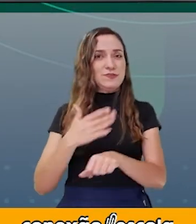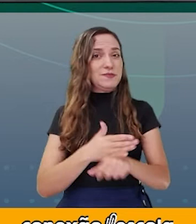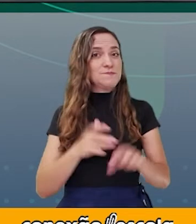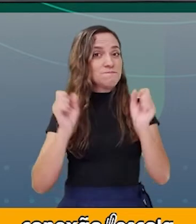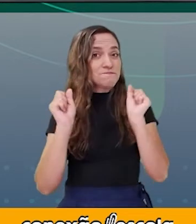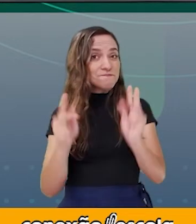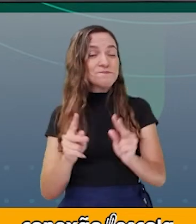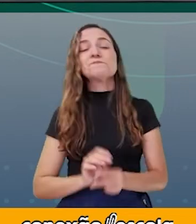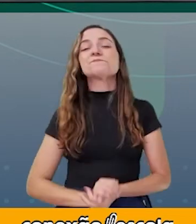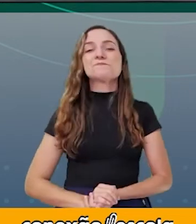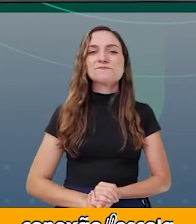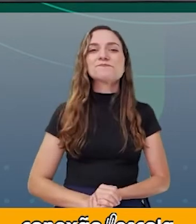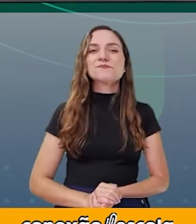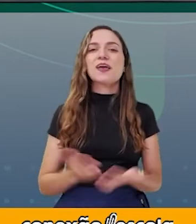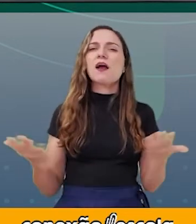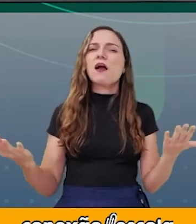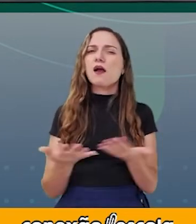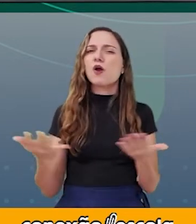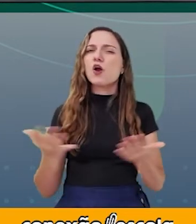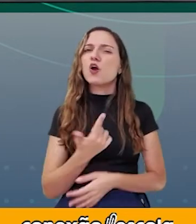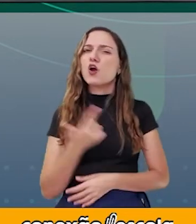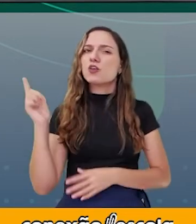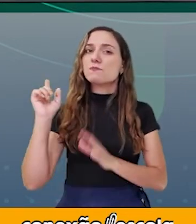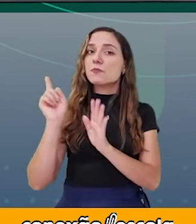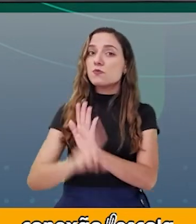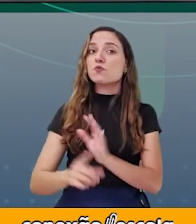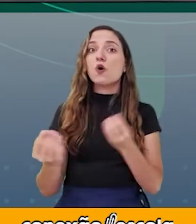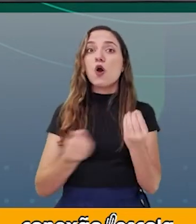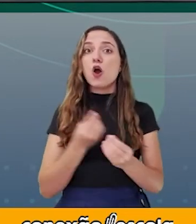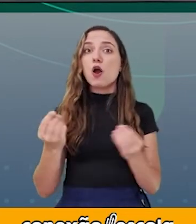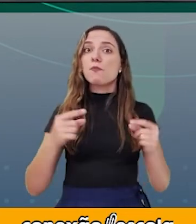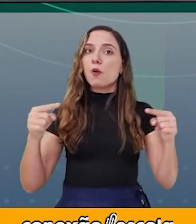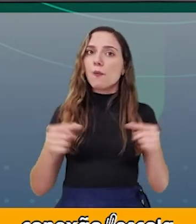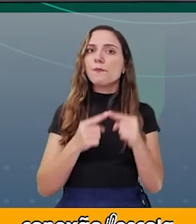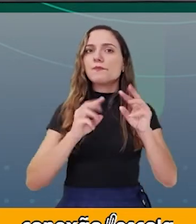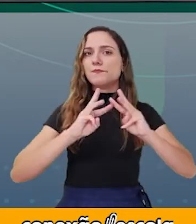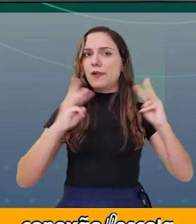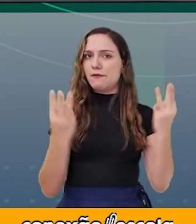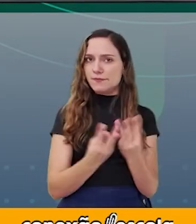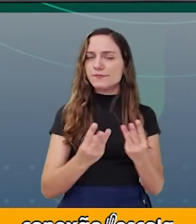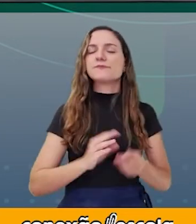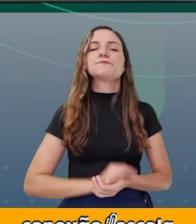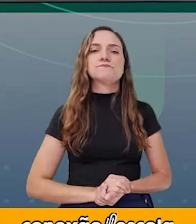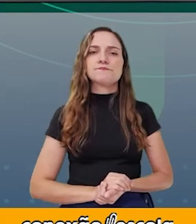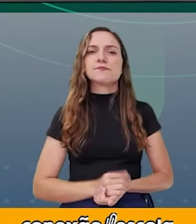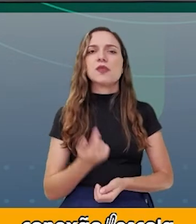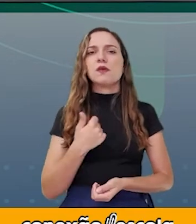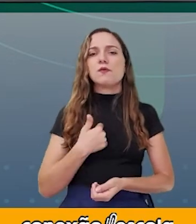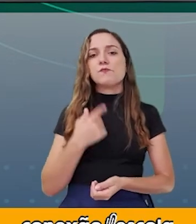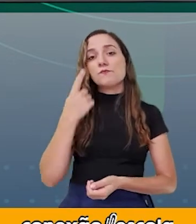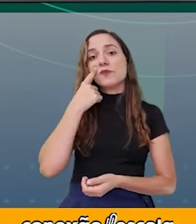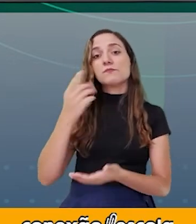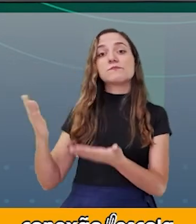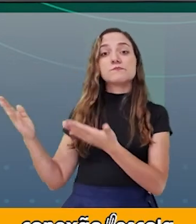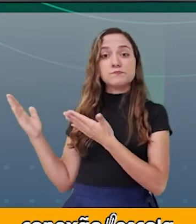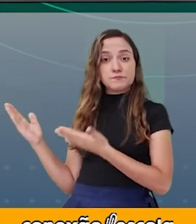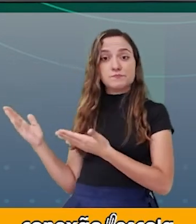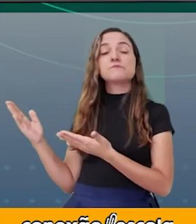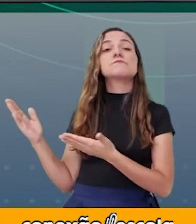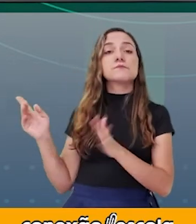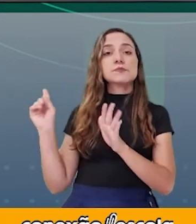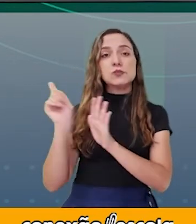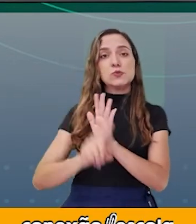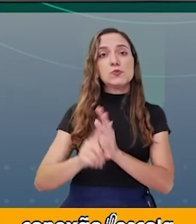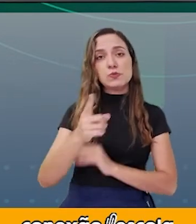nossos conhecimentos. Agora, vamos falar sobre a medida de massa. Então, eu trouxe essa situação